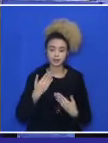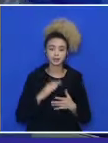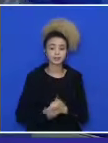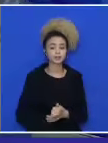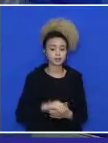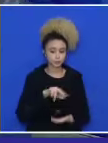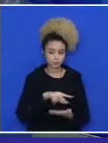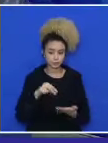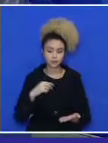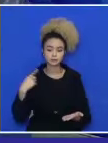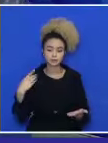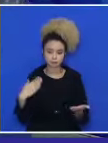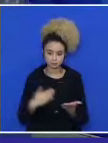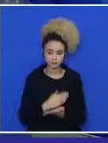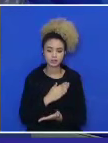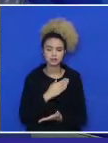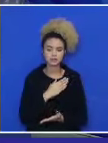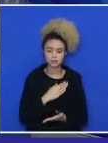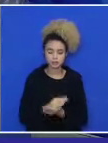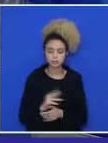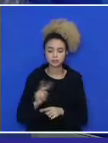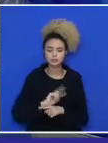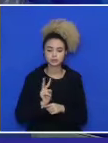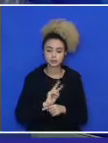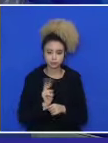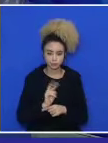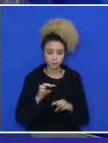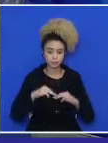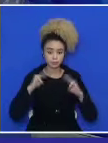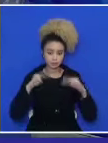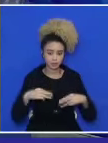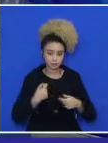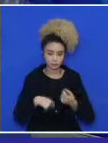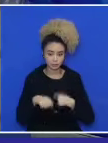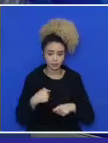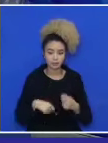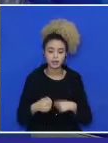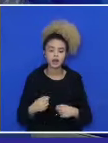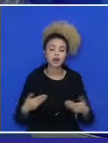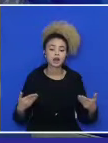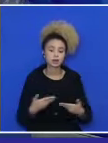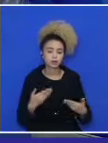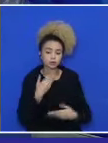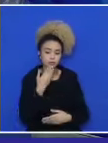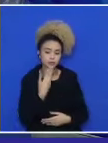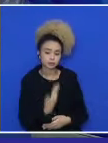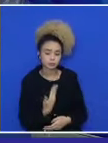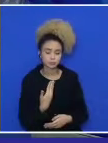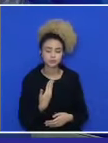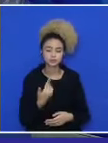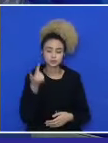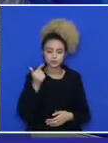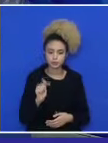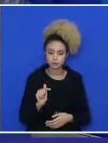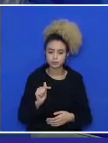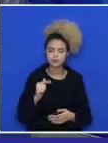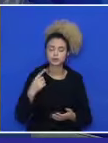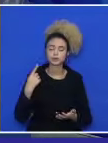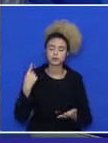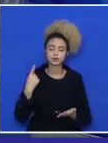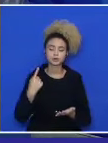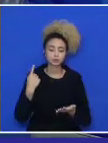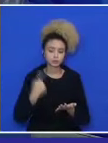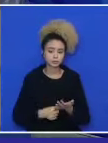Obrigado. Sorteio da quina realizado, validado pelos auditores do Ministério da Economia. Eu vou pedir novamente a confirmação